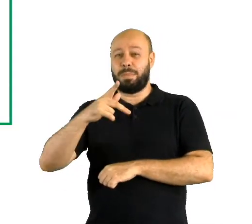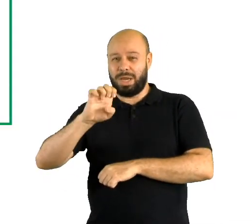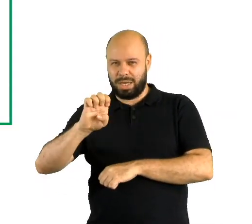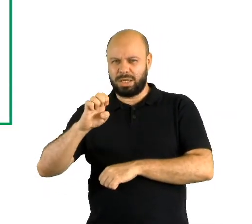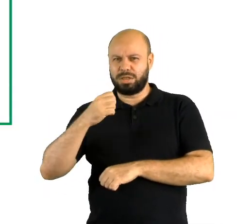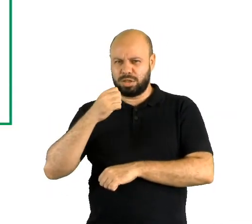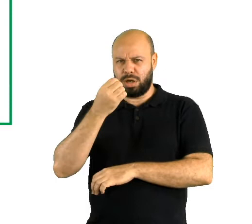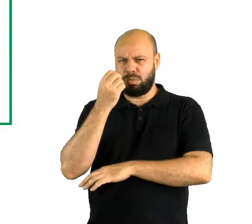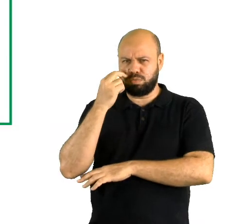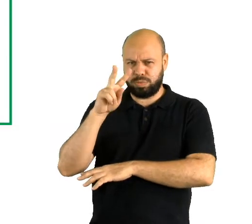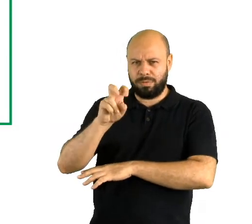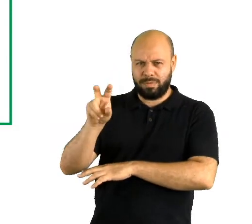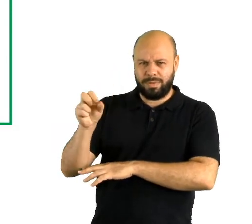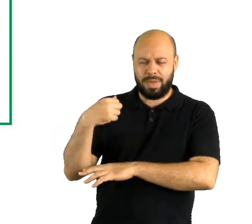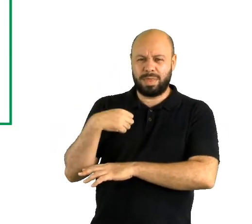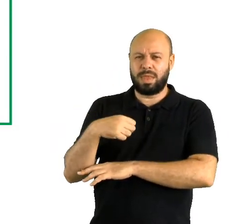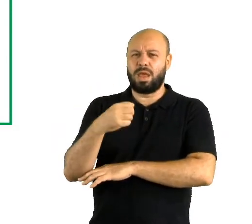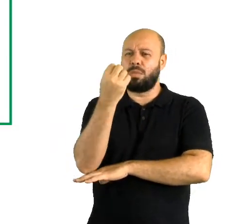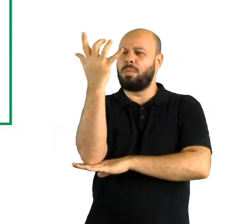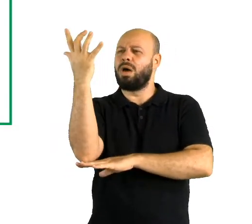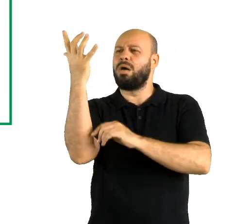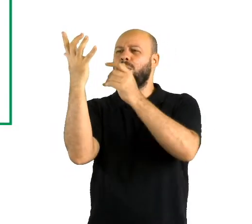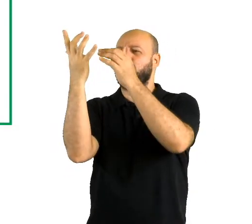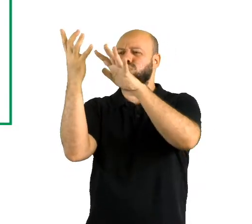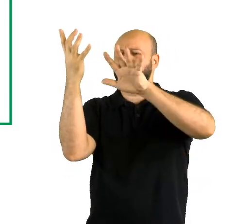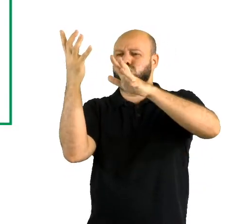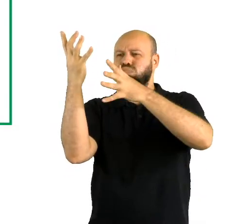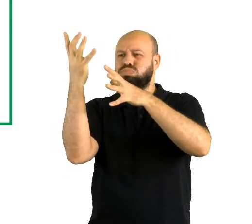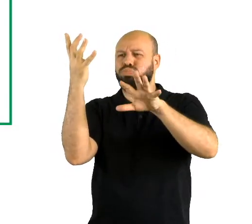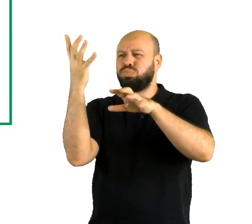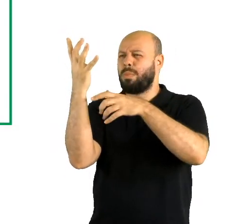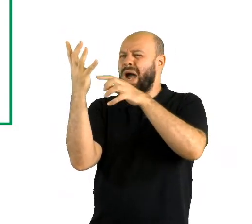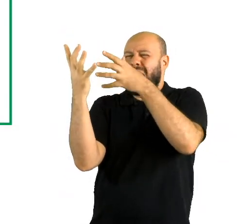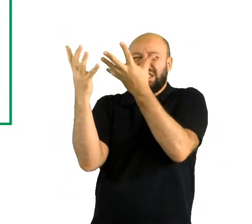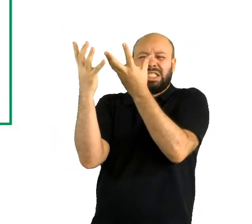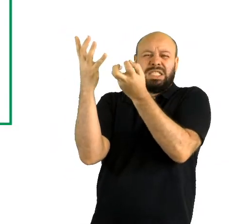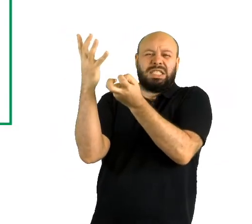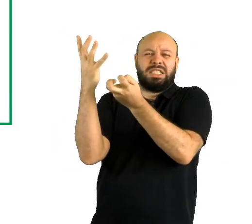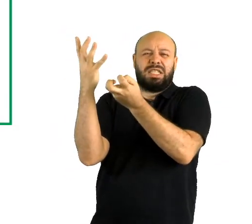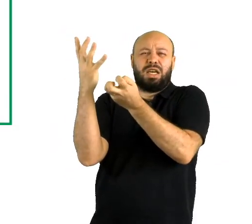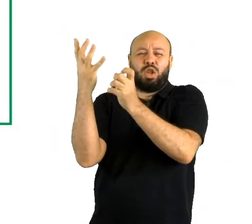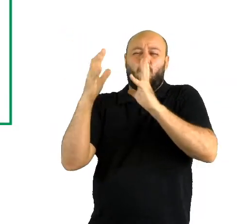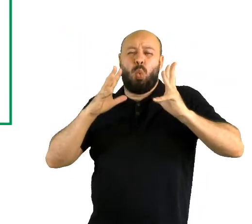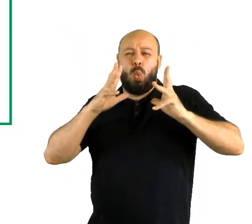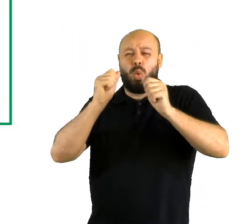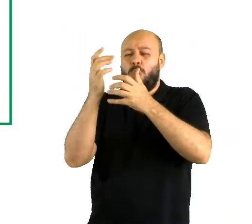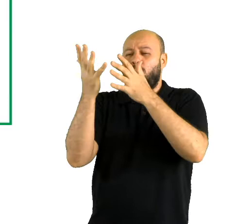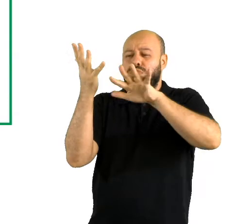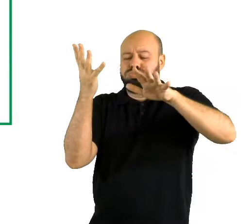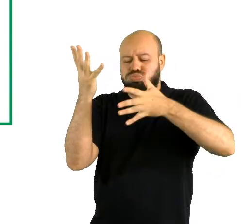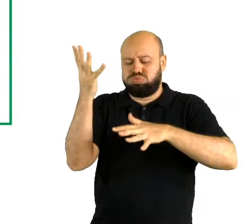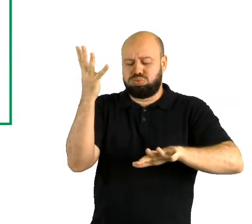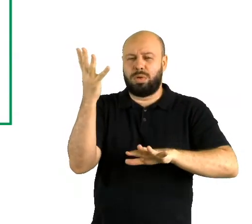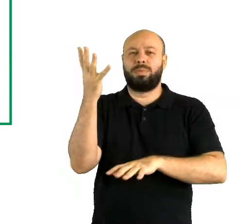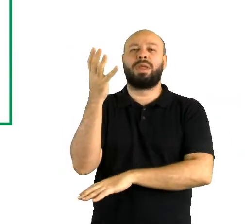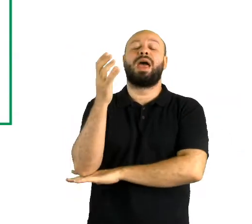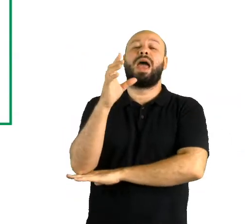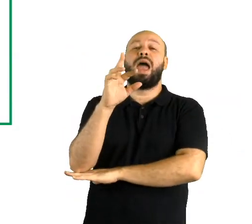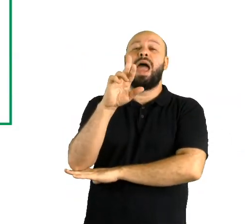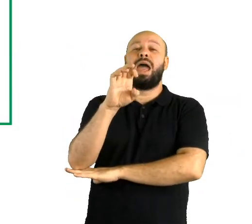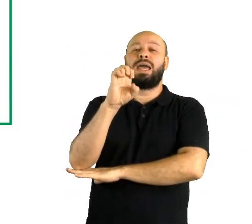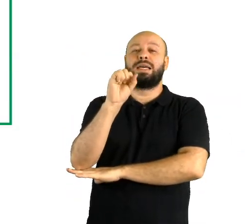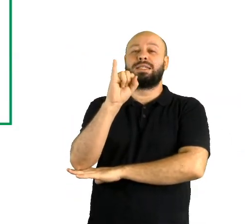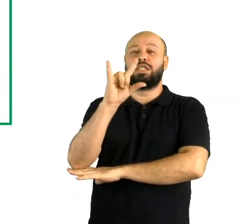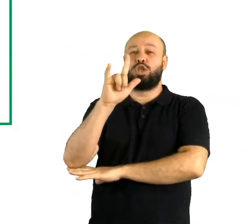atenção? Cai as folhas completamente, portanto é uma vegetação decidual,